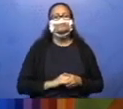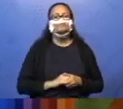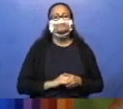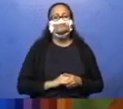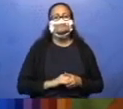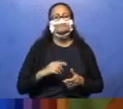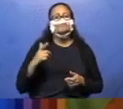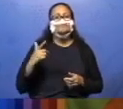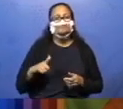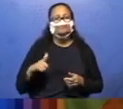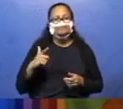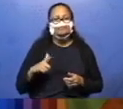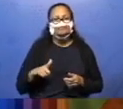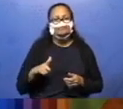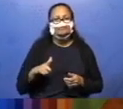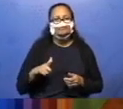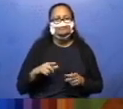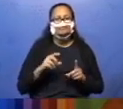no começo.